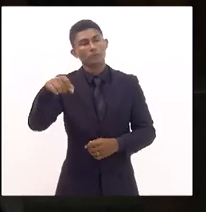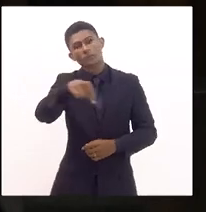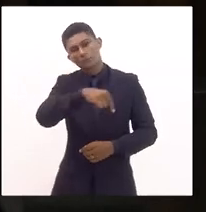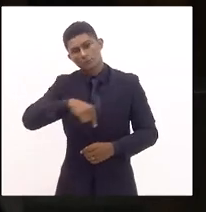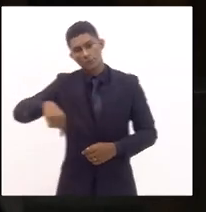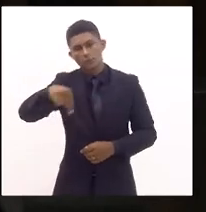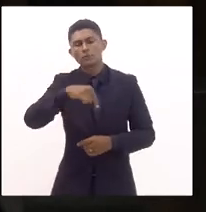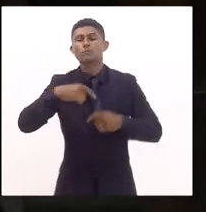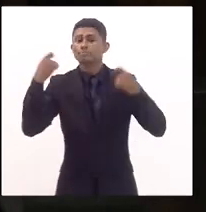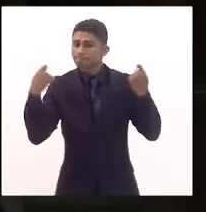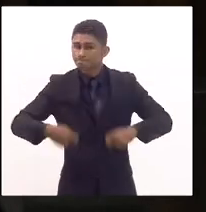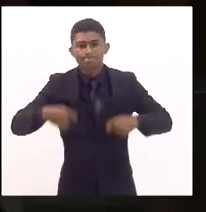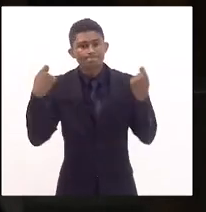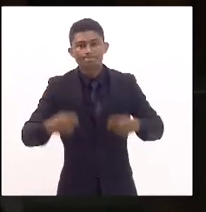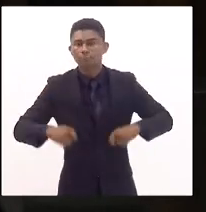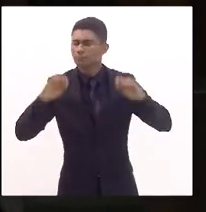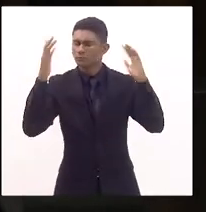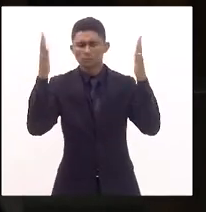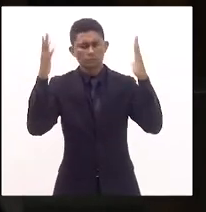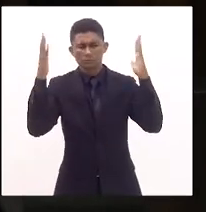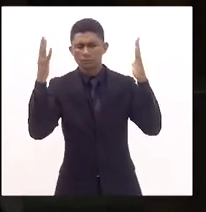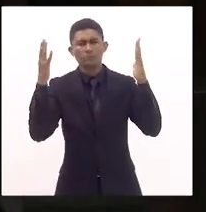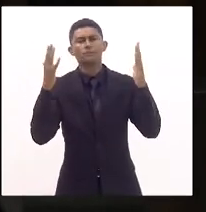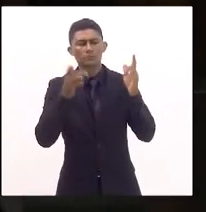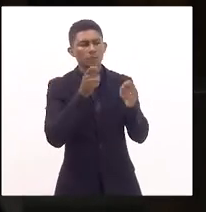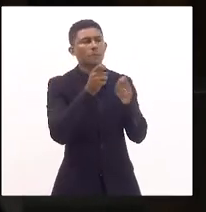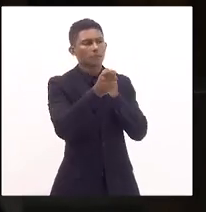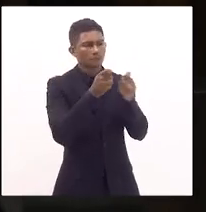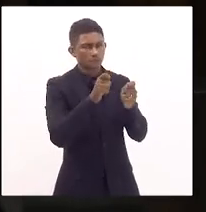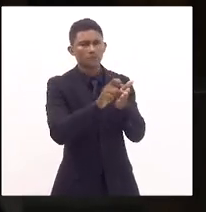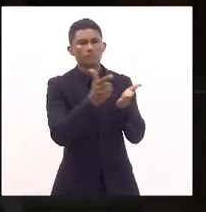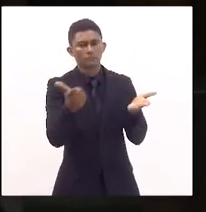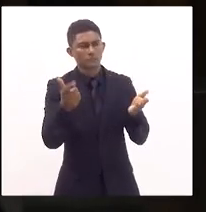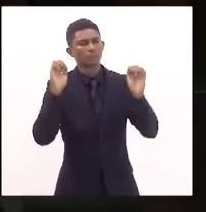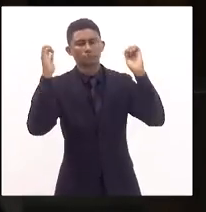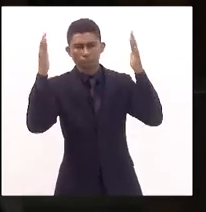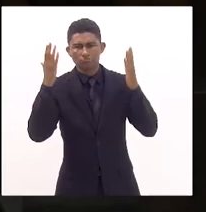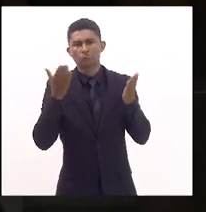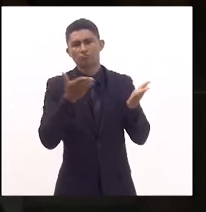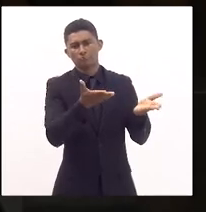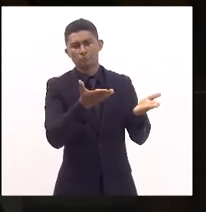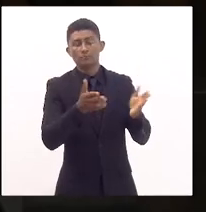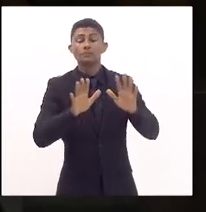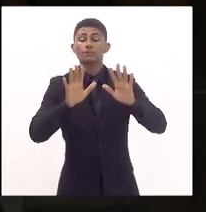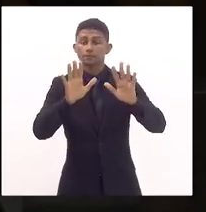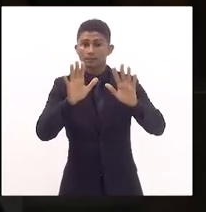celebrar esta mídia. Mas, de outro lado, senhora